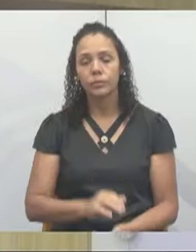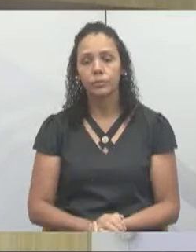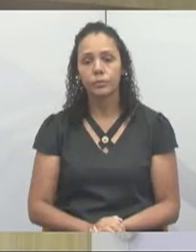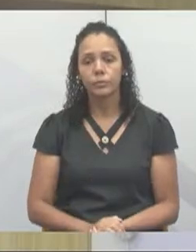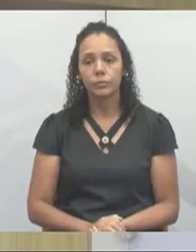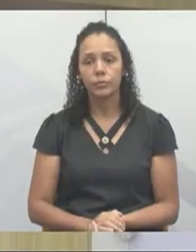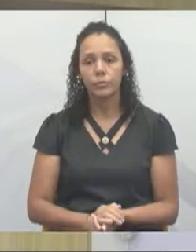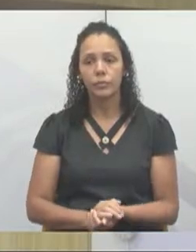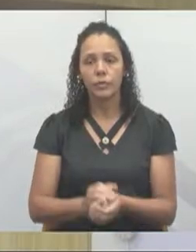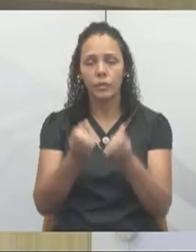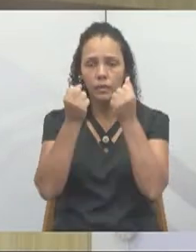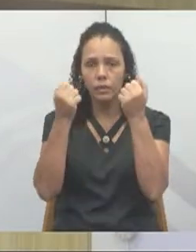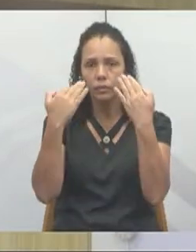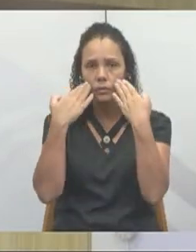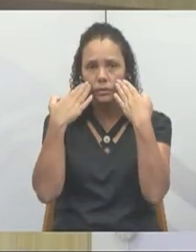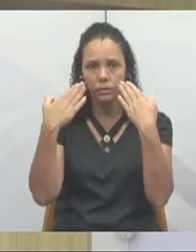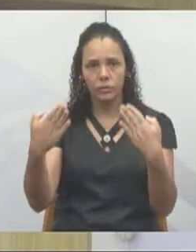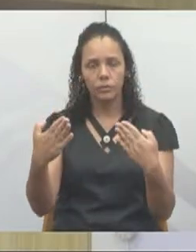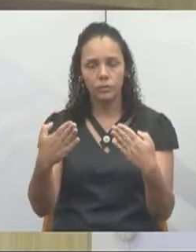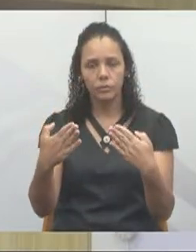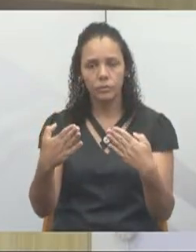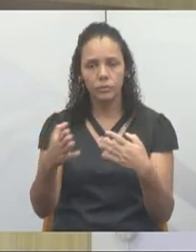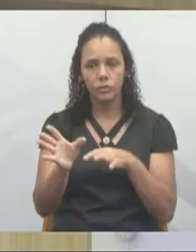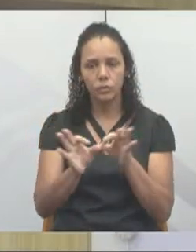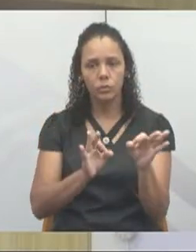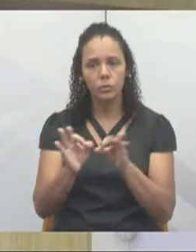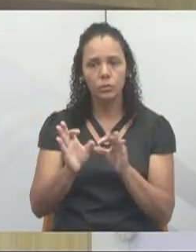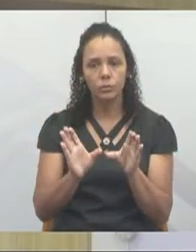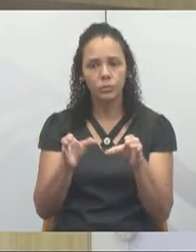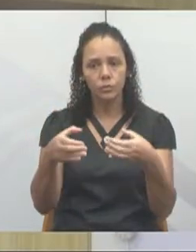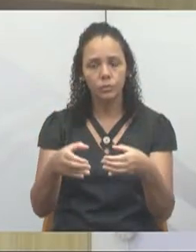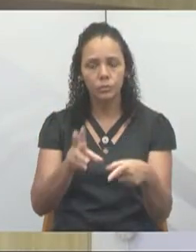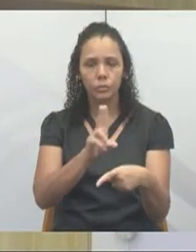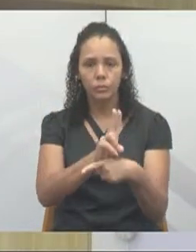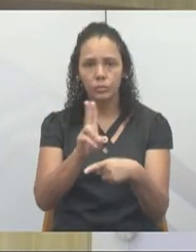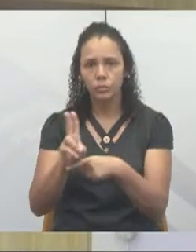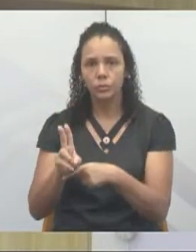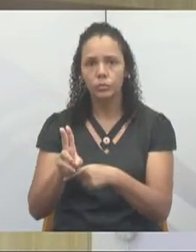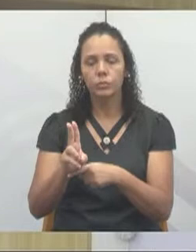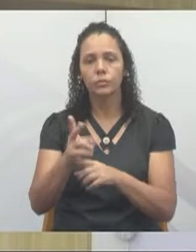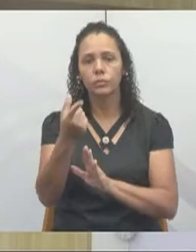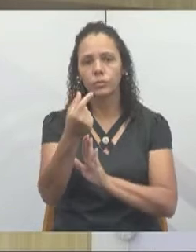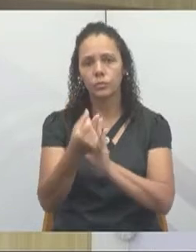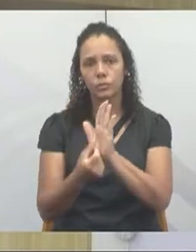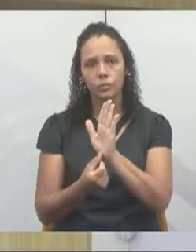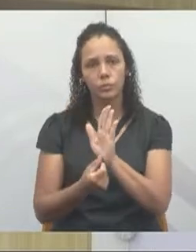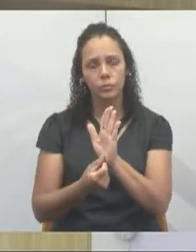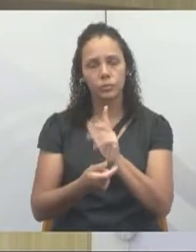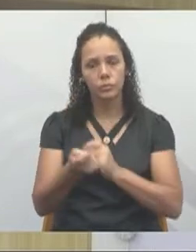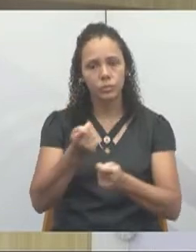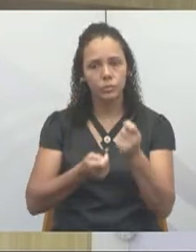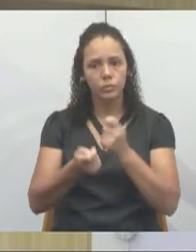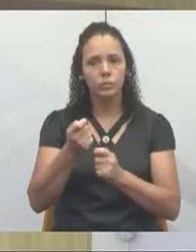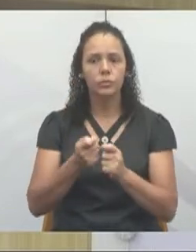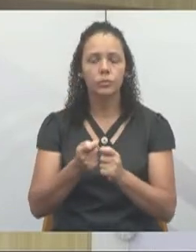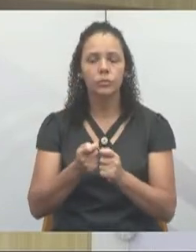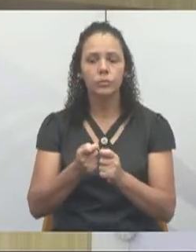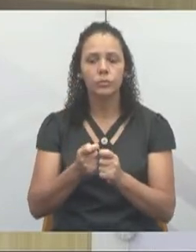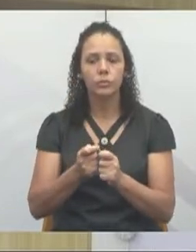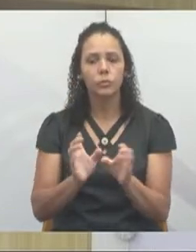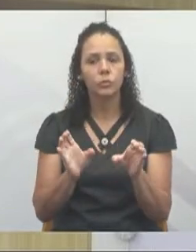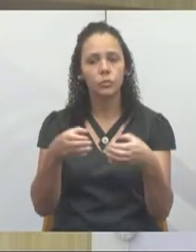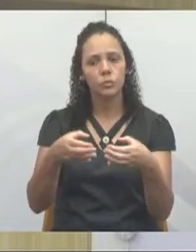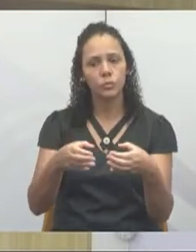Registro que a audiência pública é conduzida pela Comissão Permanente de Finanças e Orçamento dessa Casa, que é composta pelos vereadores